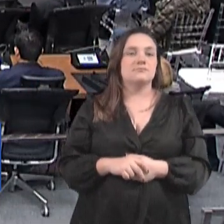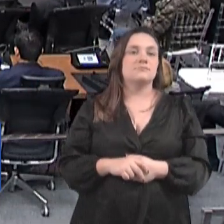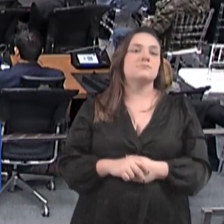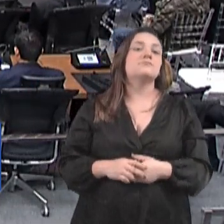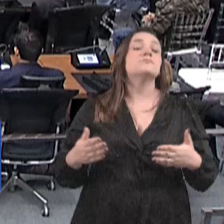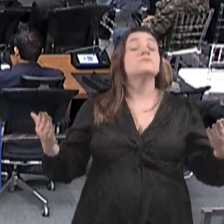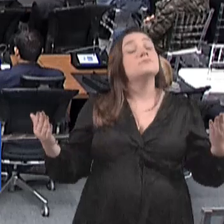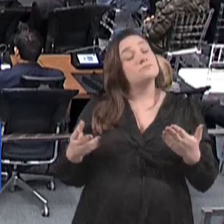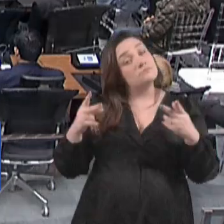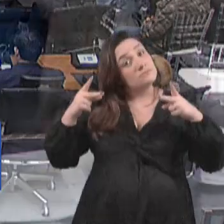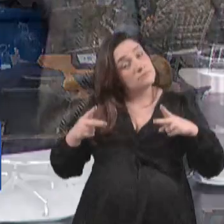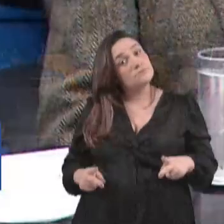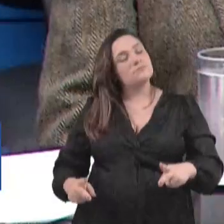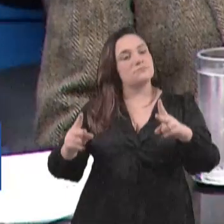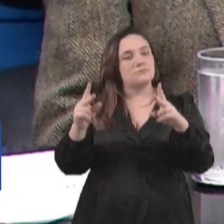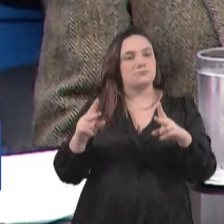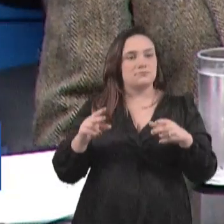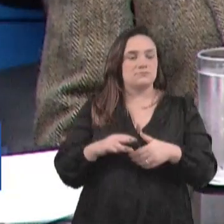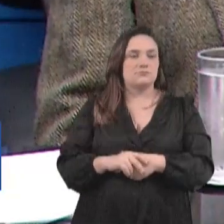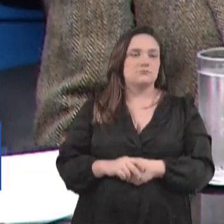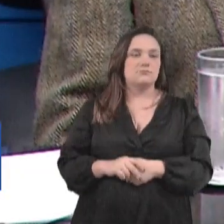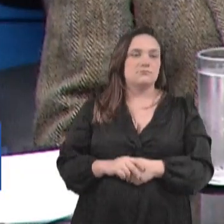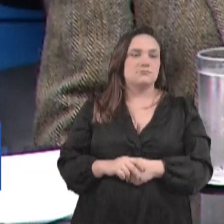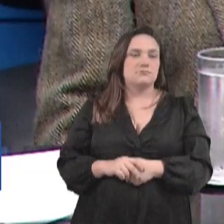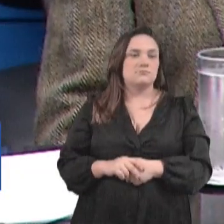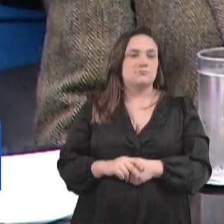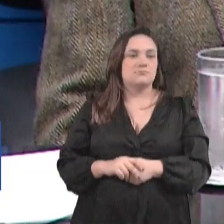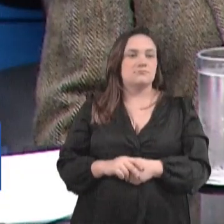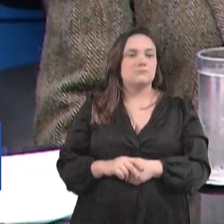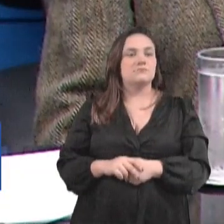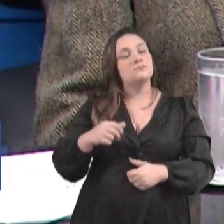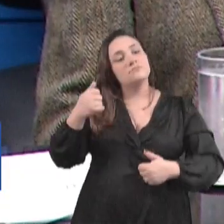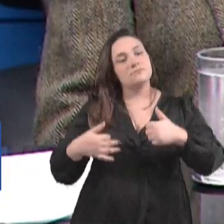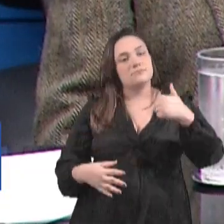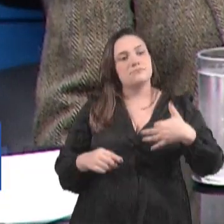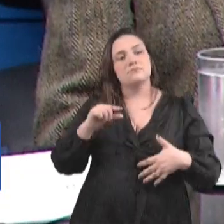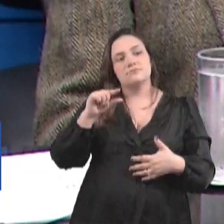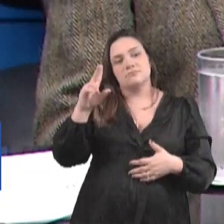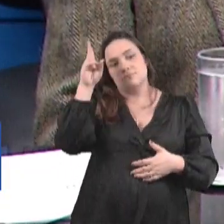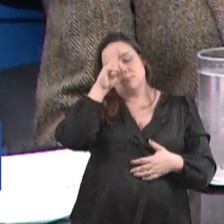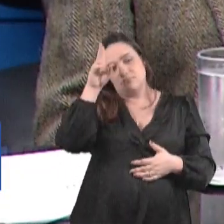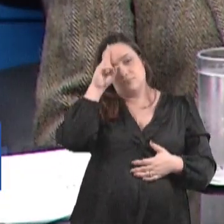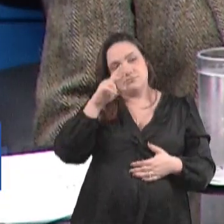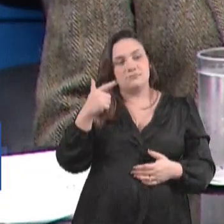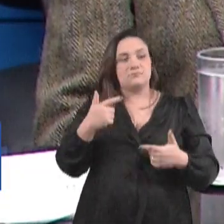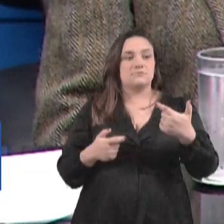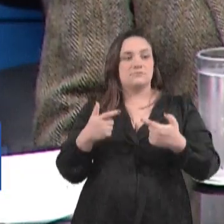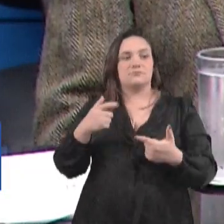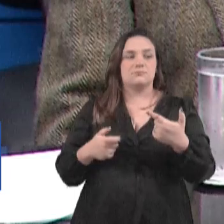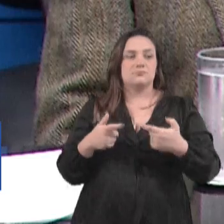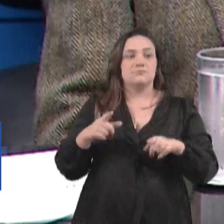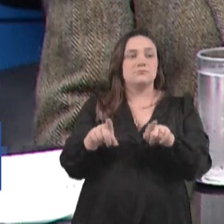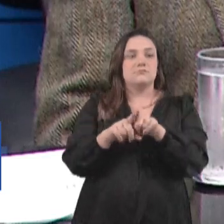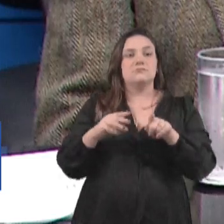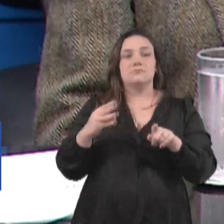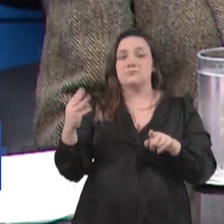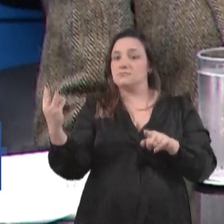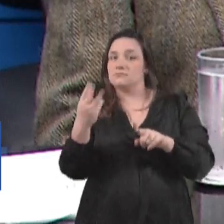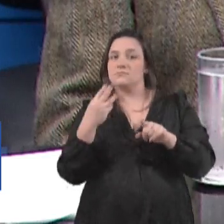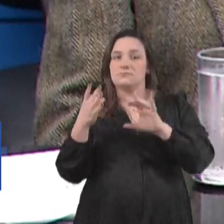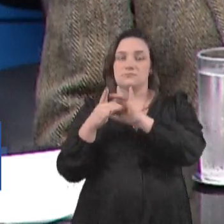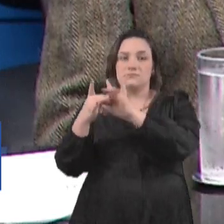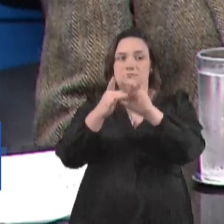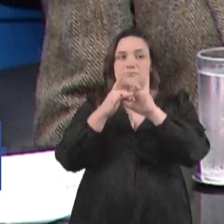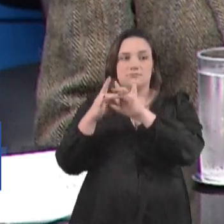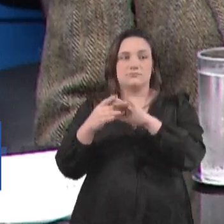Em continuidade, para nos dar um contexto histórico da guerra da Tríplice Aliança,